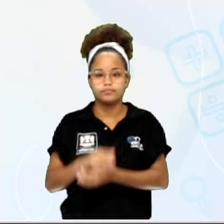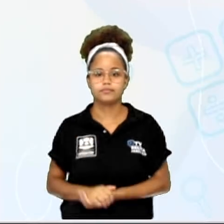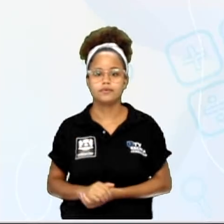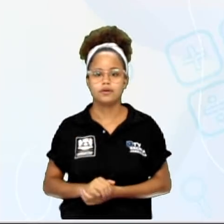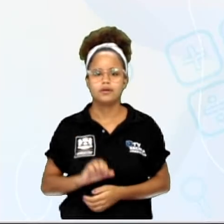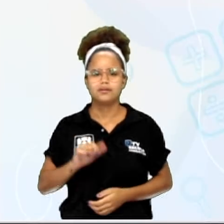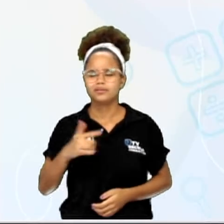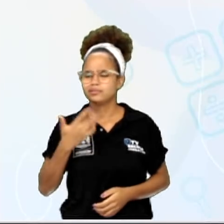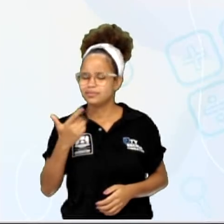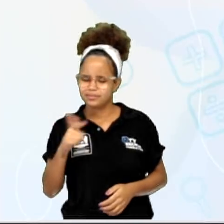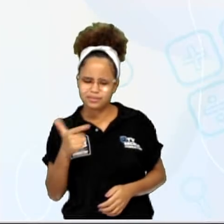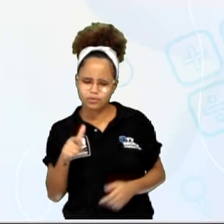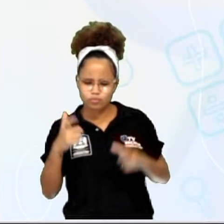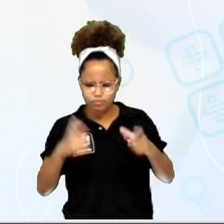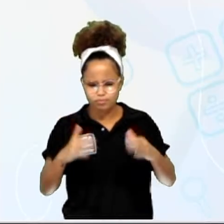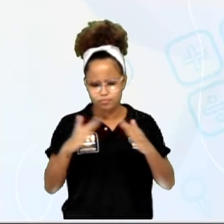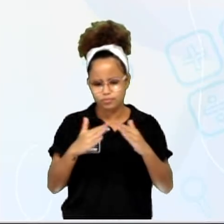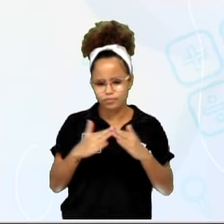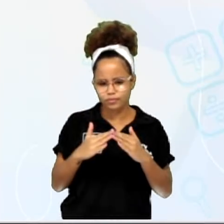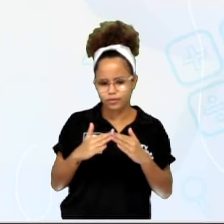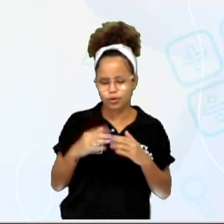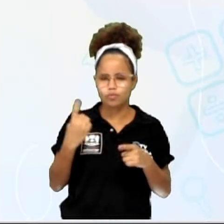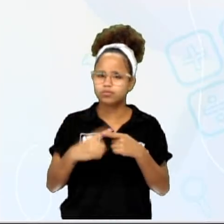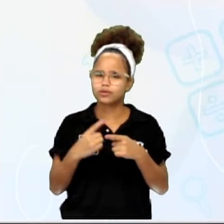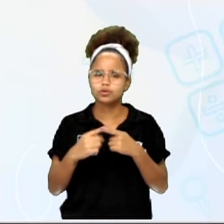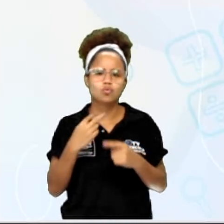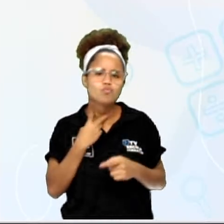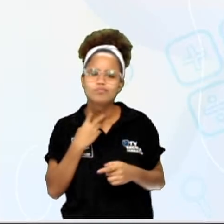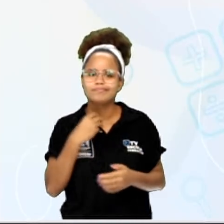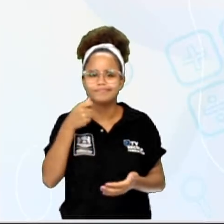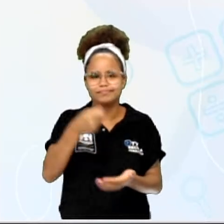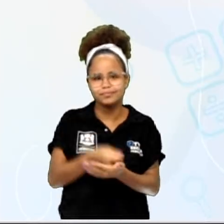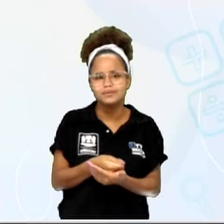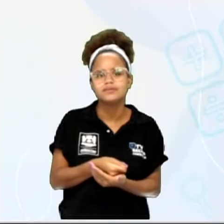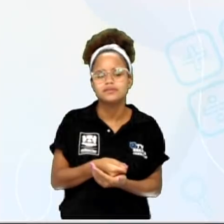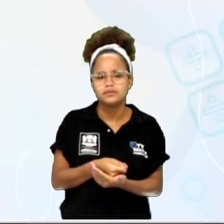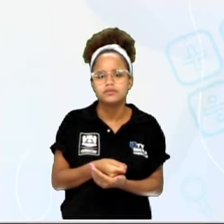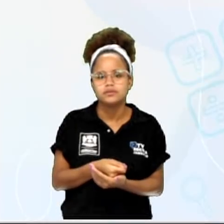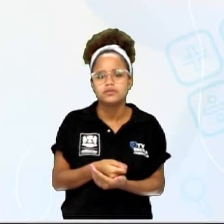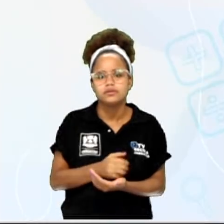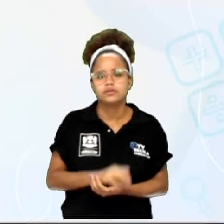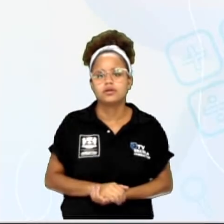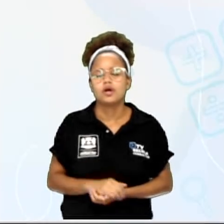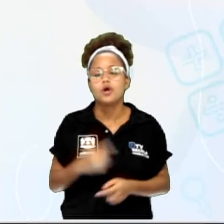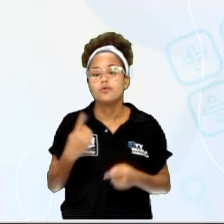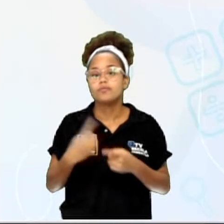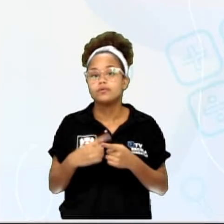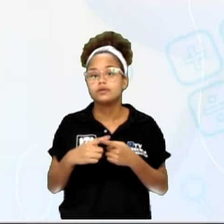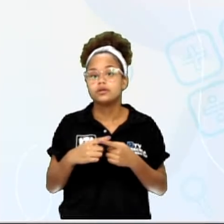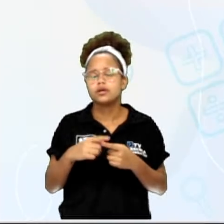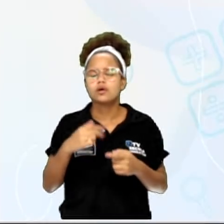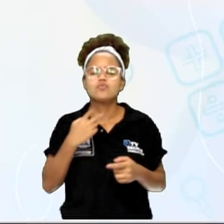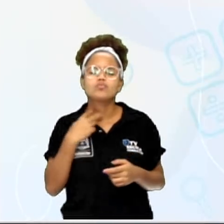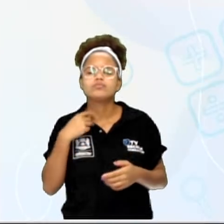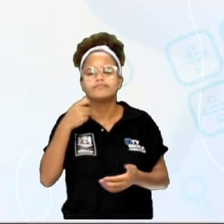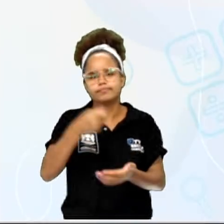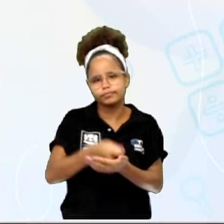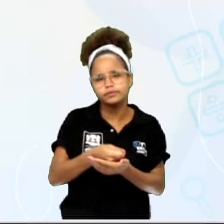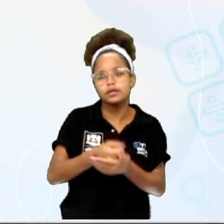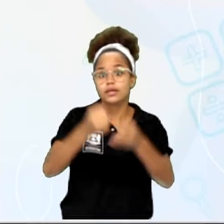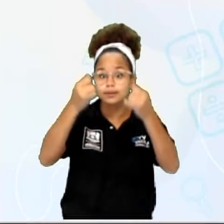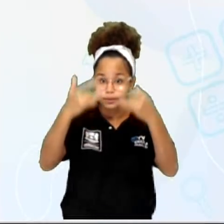onde morar, porque não pode pagar. Então veja que aqui se justifica, né? A causa pela qual a pessoa não pode pagar. É